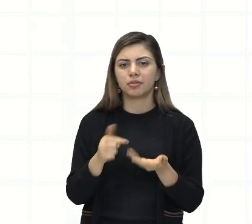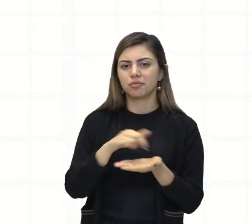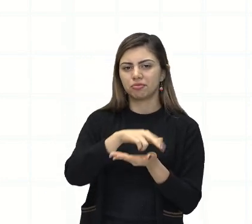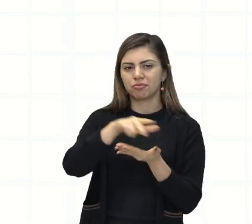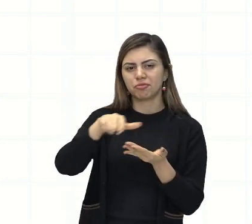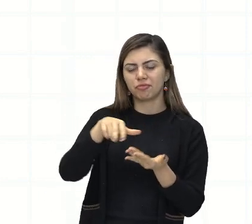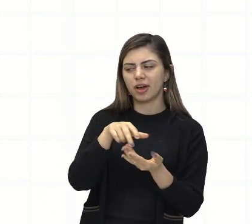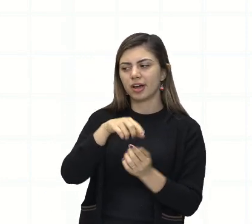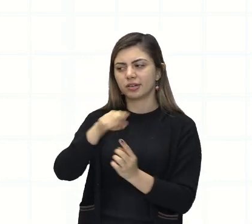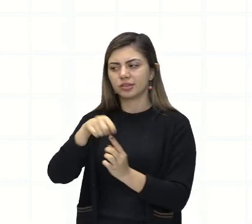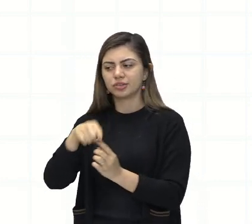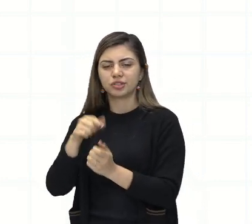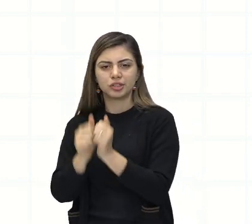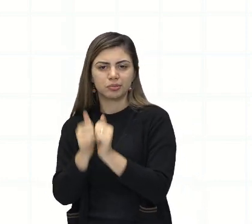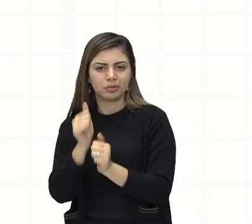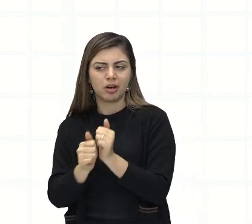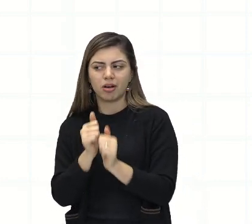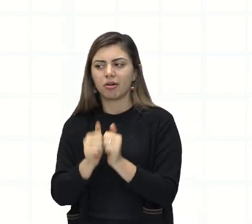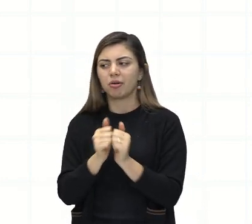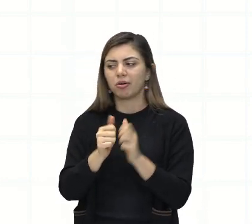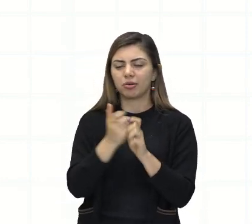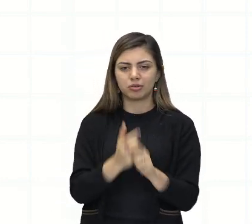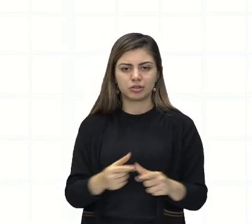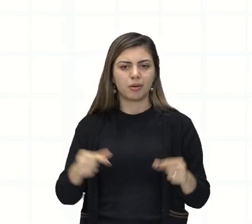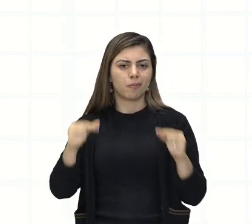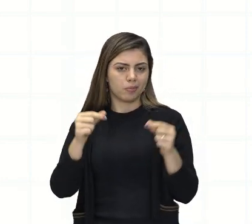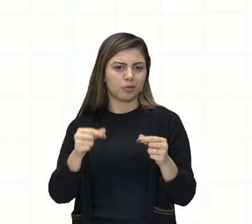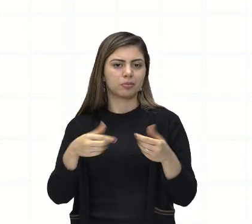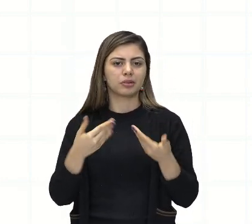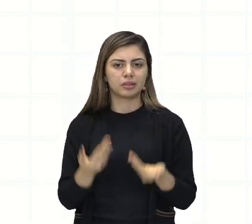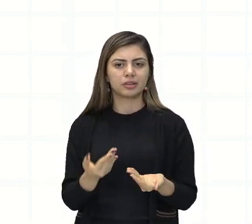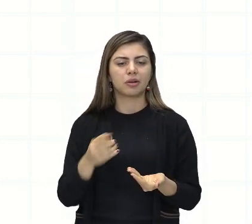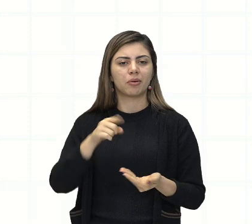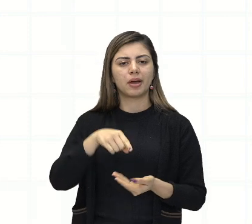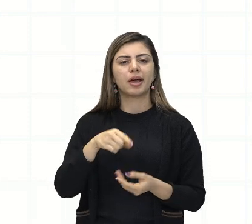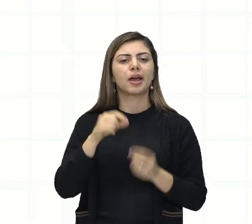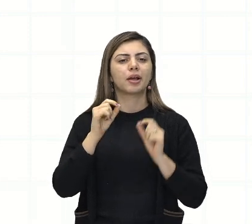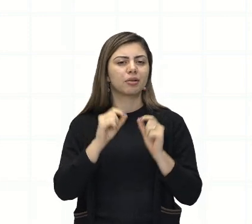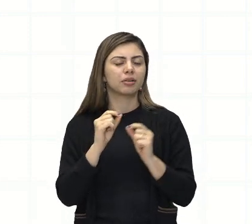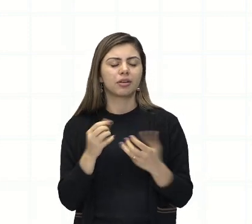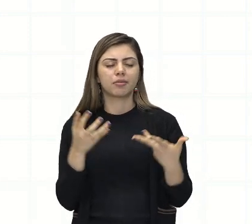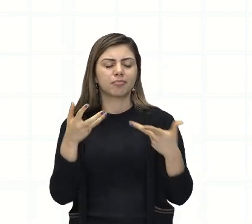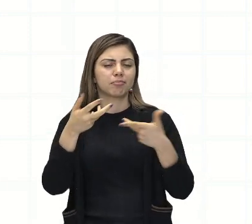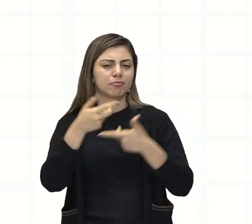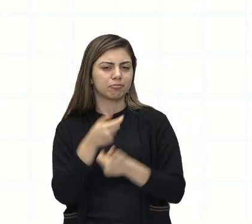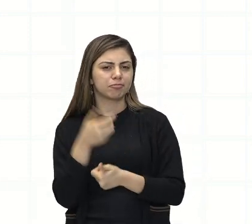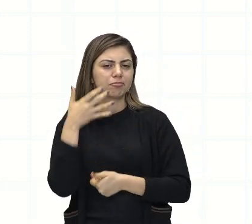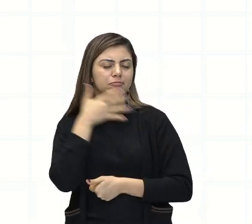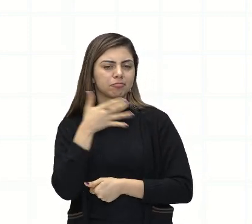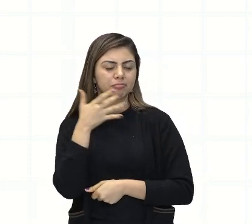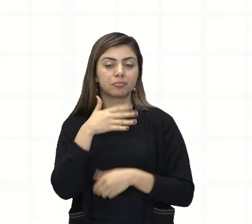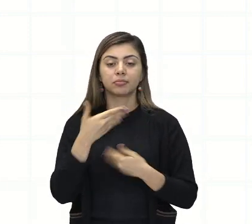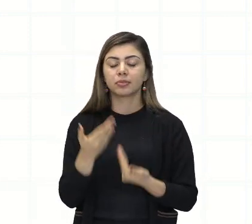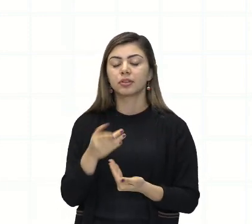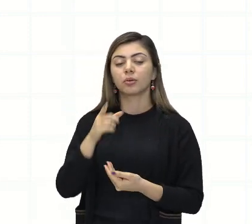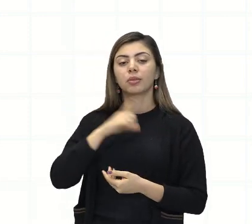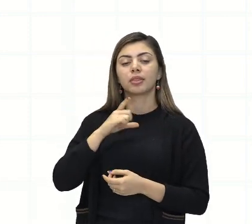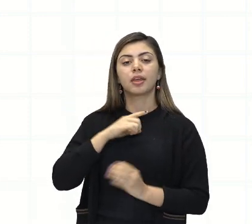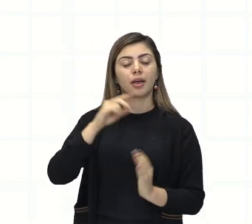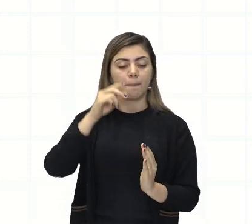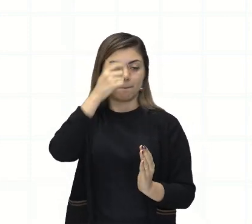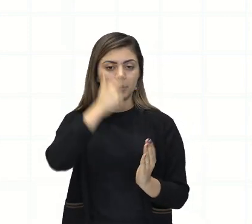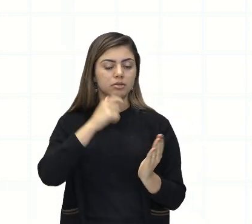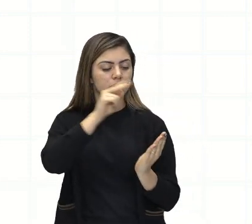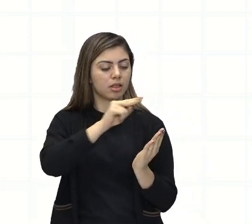com artística lentidão. Então ela ia bem devagar saboreando aquela comida, por isso que o nosso narrador ele pergunta: